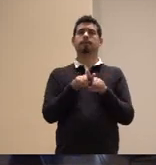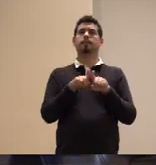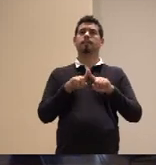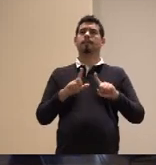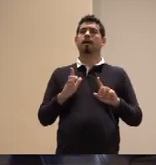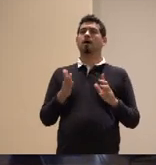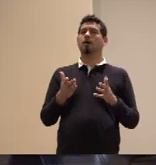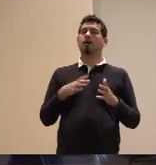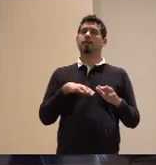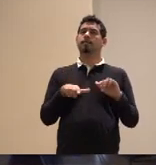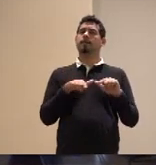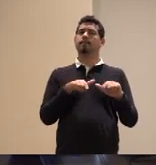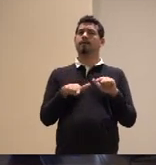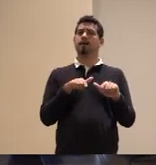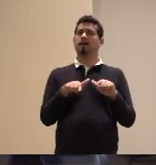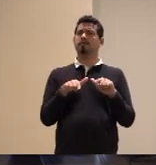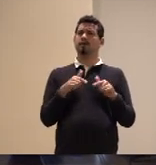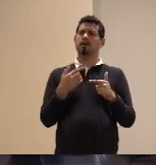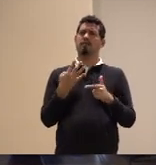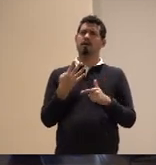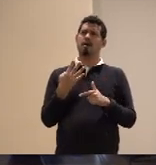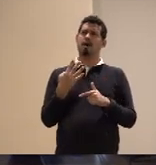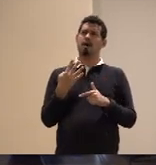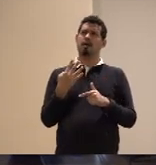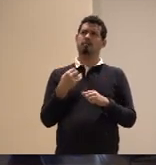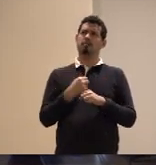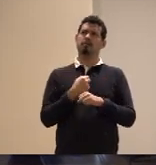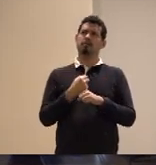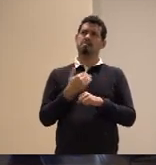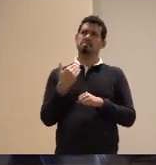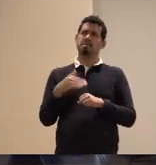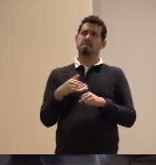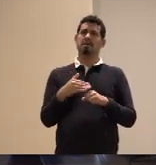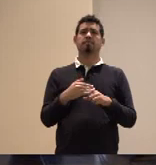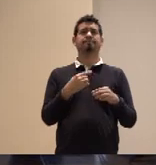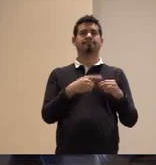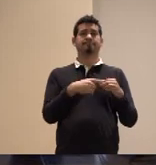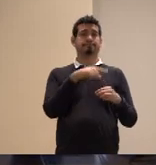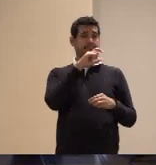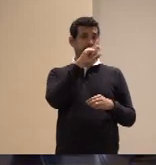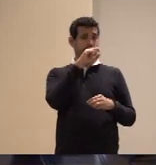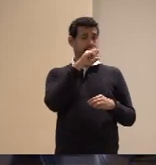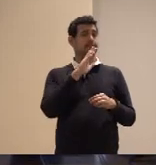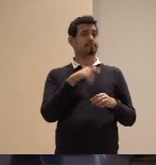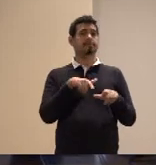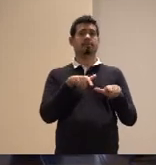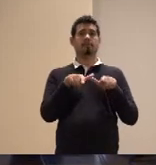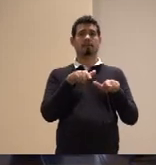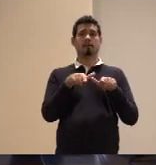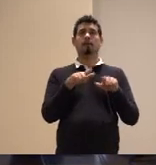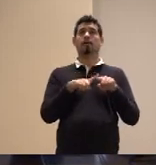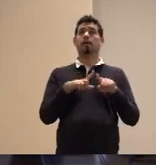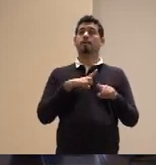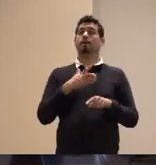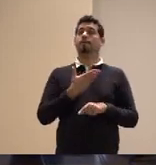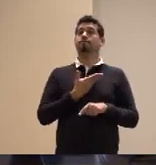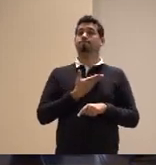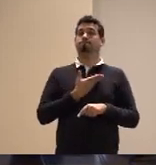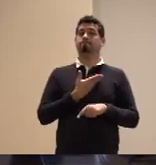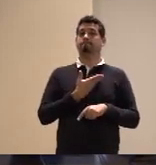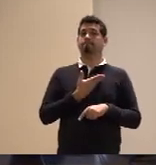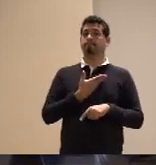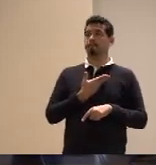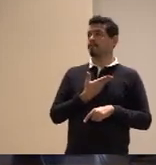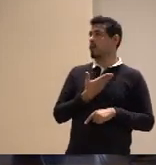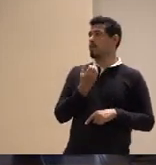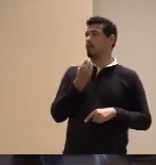Atualmente, eu atuo há 4 anos e meio como coordenadora do abrigo de Capinzal. E a minha colega. Bom